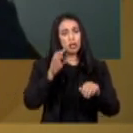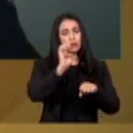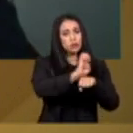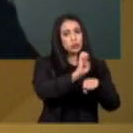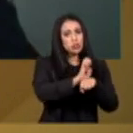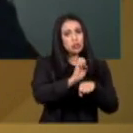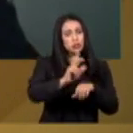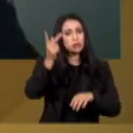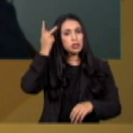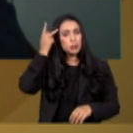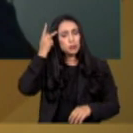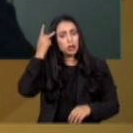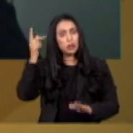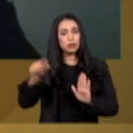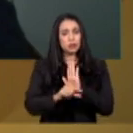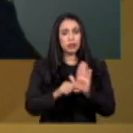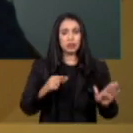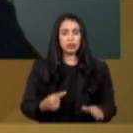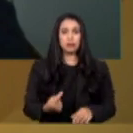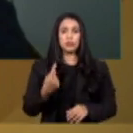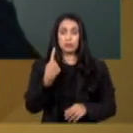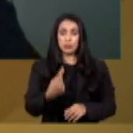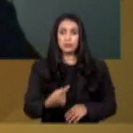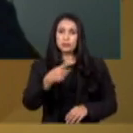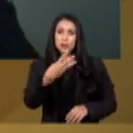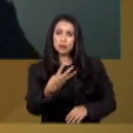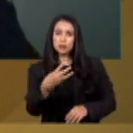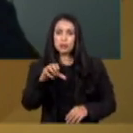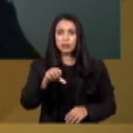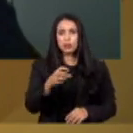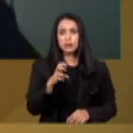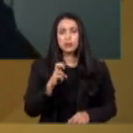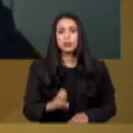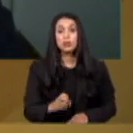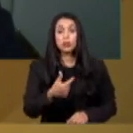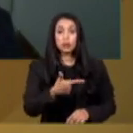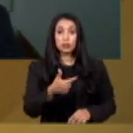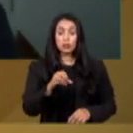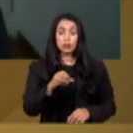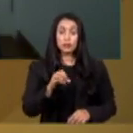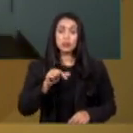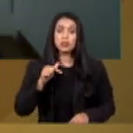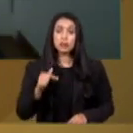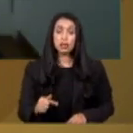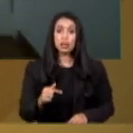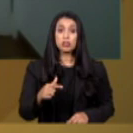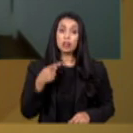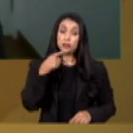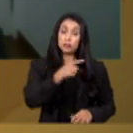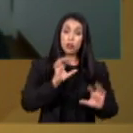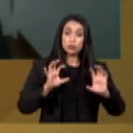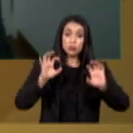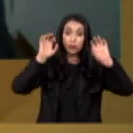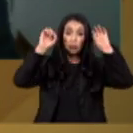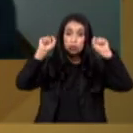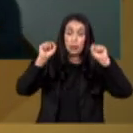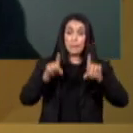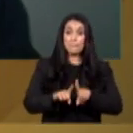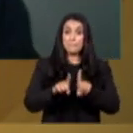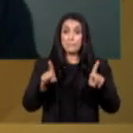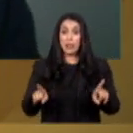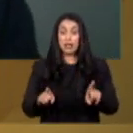1º parágrafo 1º da resolução tem 95 2007 daquele tribunal mas na parte